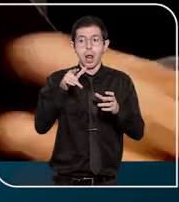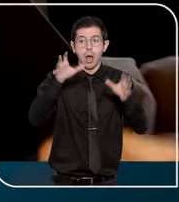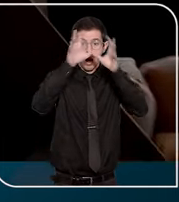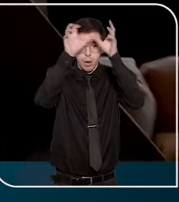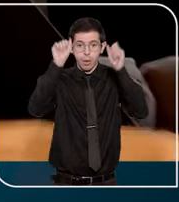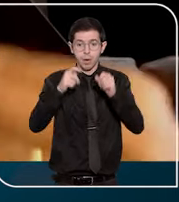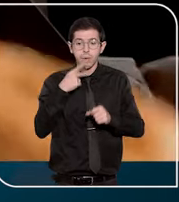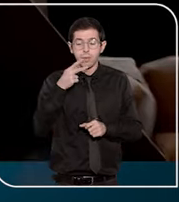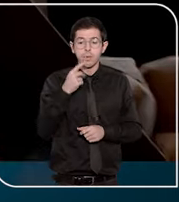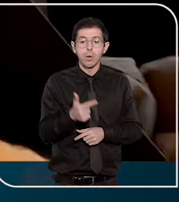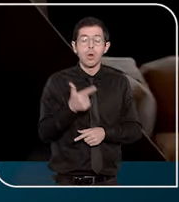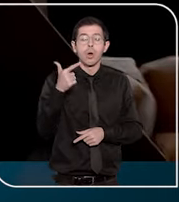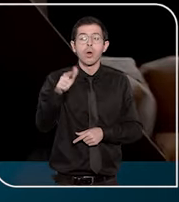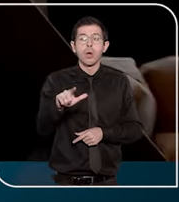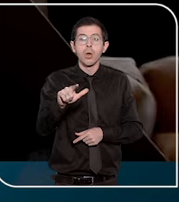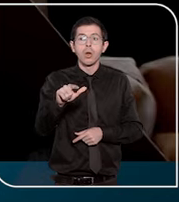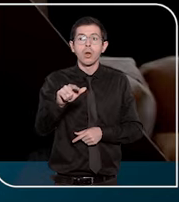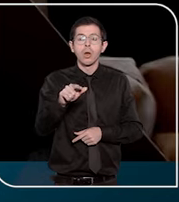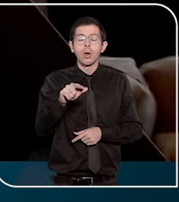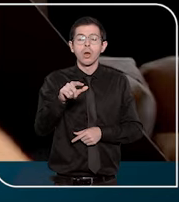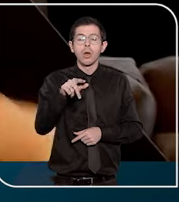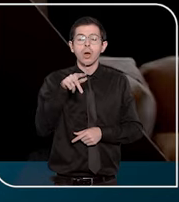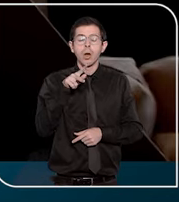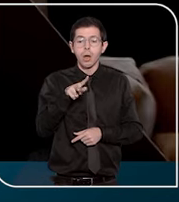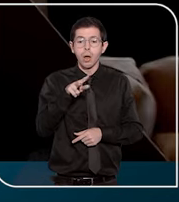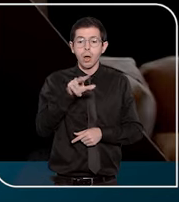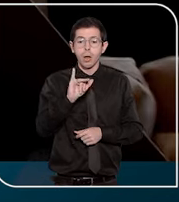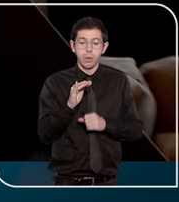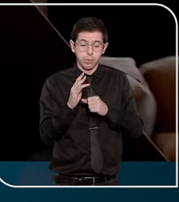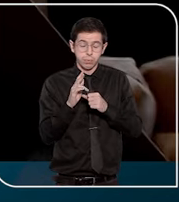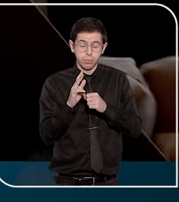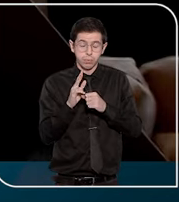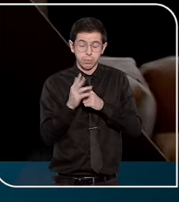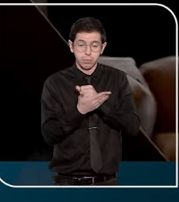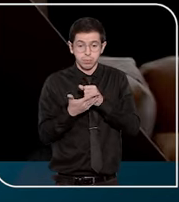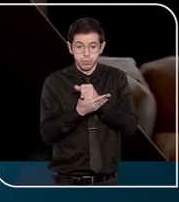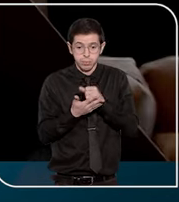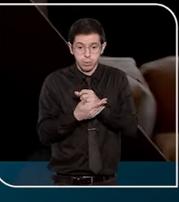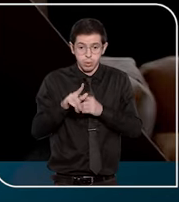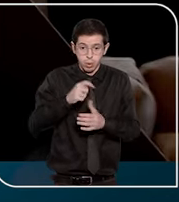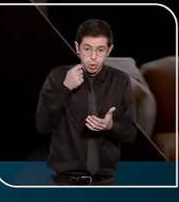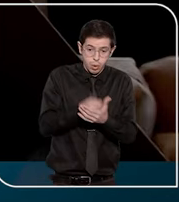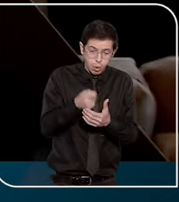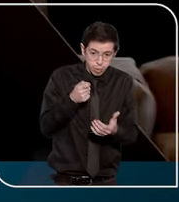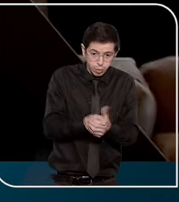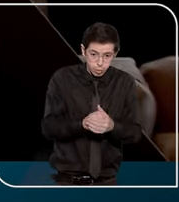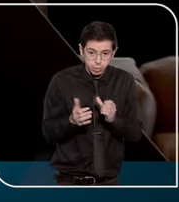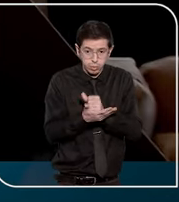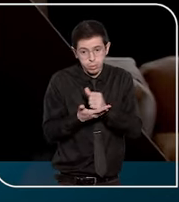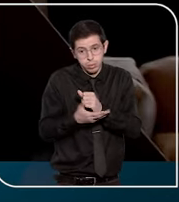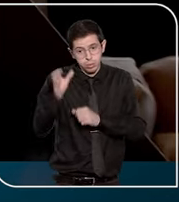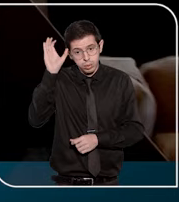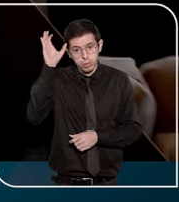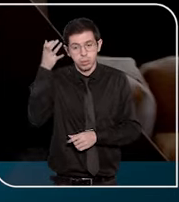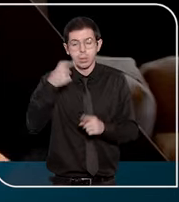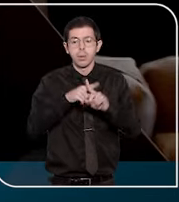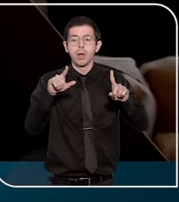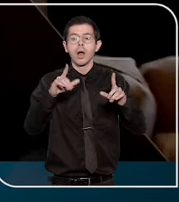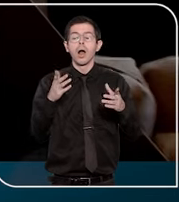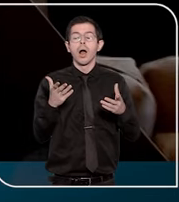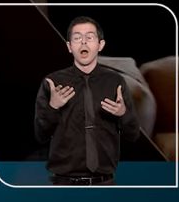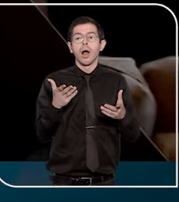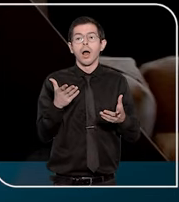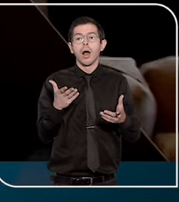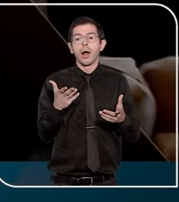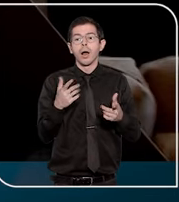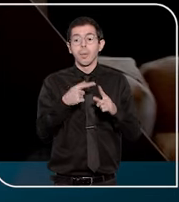coisa, diz que foi violado o princípio da obrigatoriedade da fundamentação das decisões. Mas, amigos,